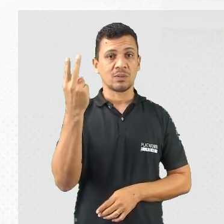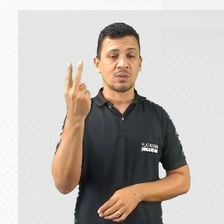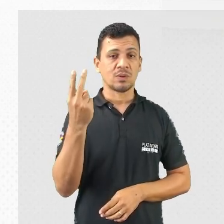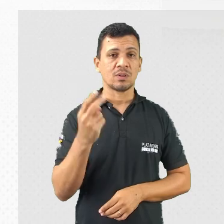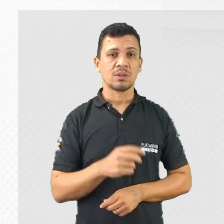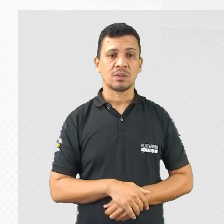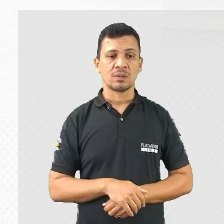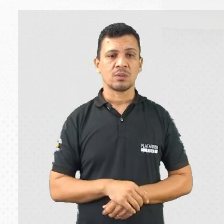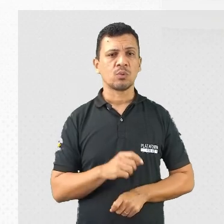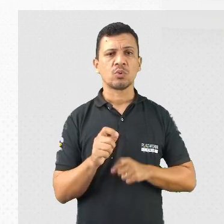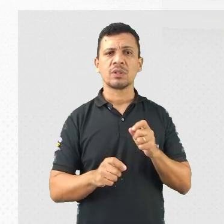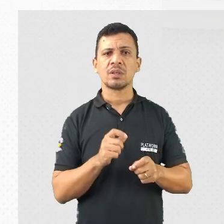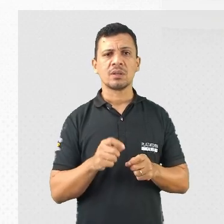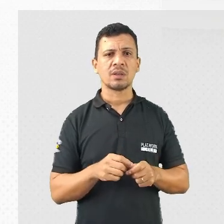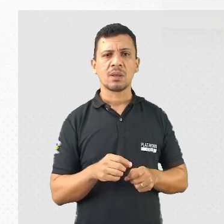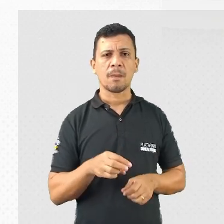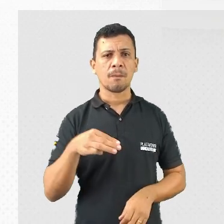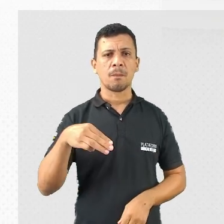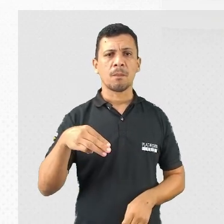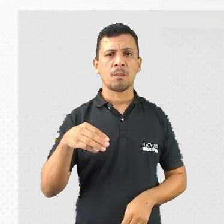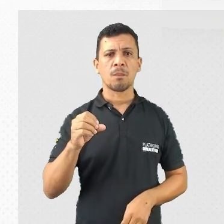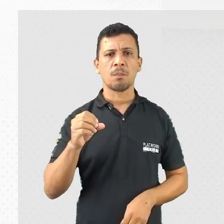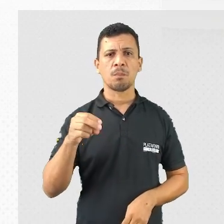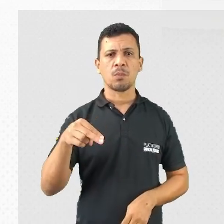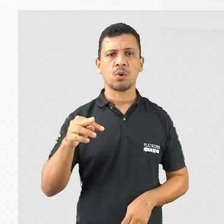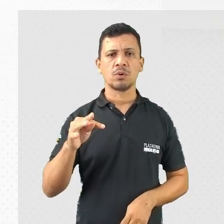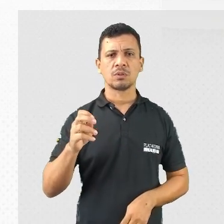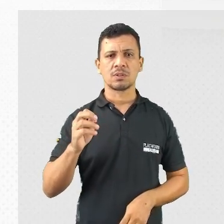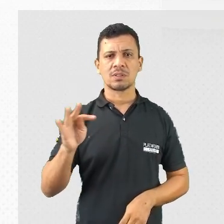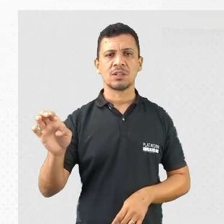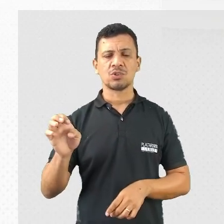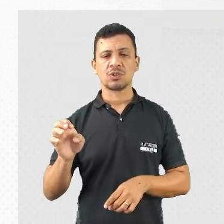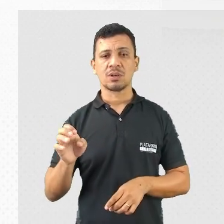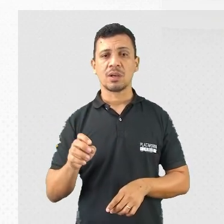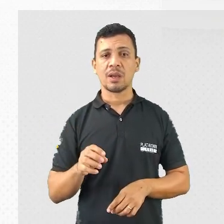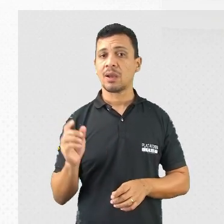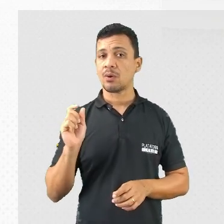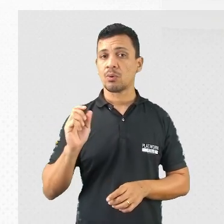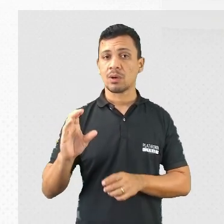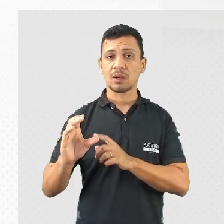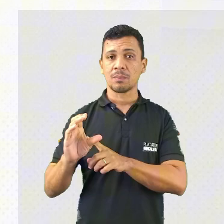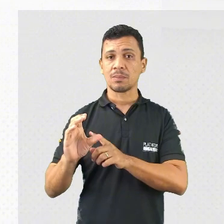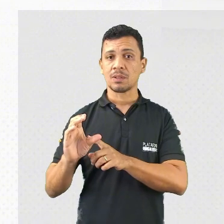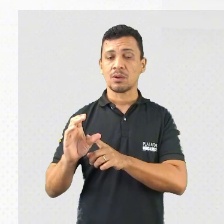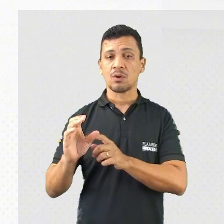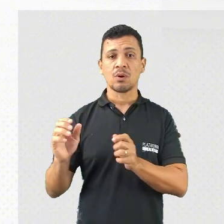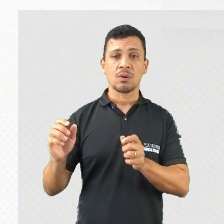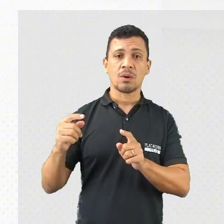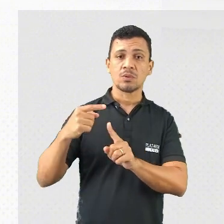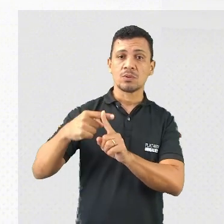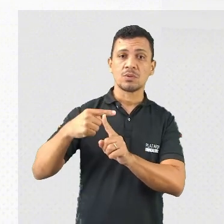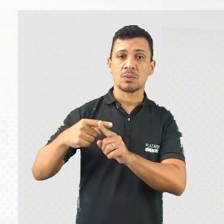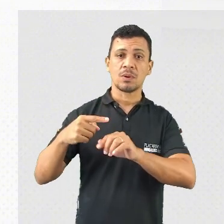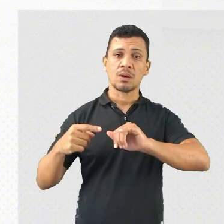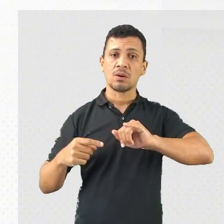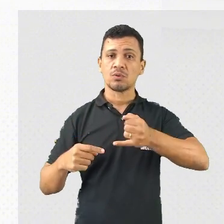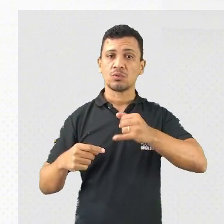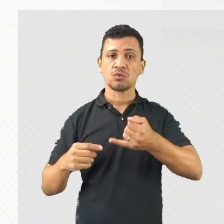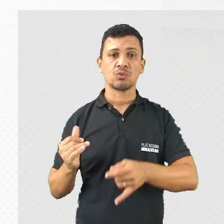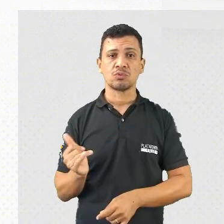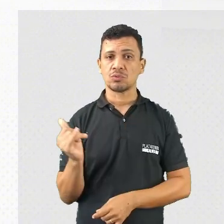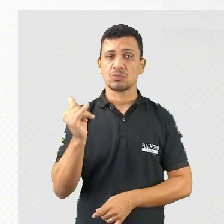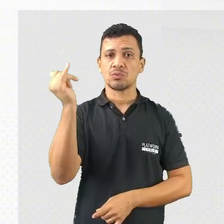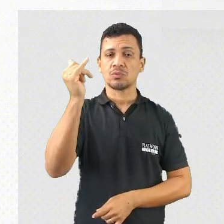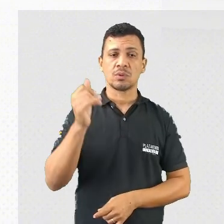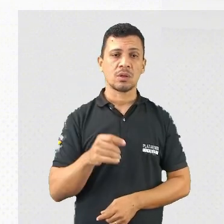turma, o que é o montante? É a soma do capital com juros. É o que você vai resgatar ao final da aplicação. Fez uma